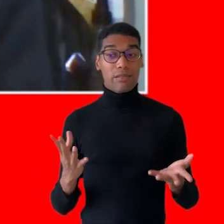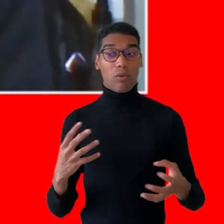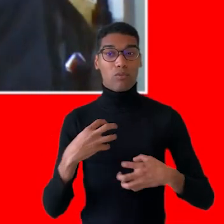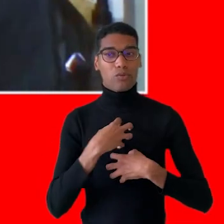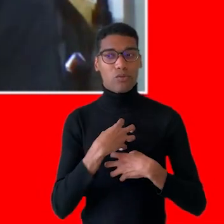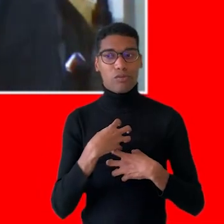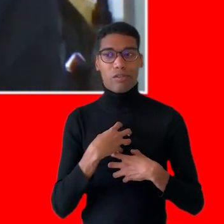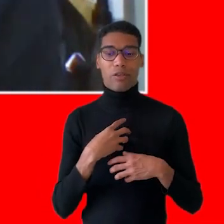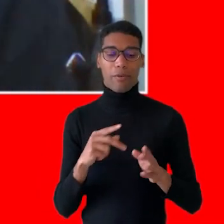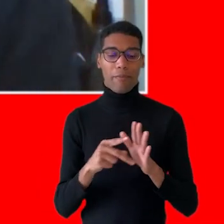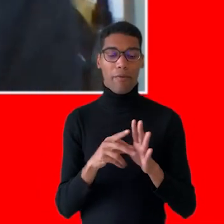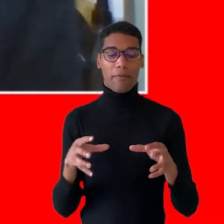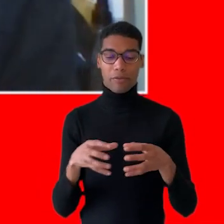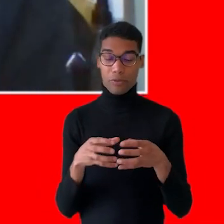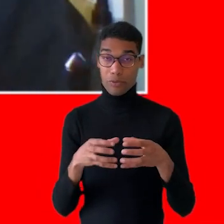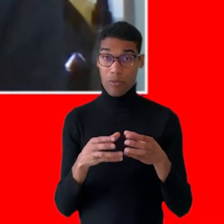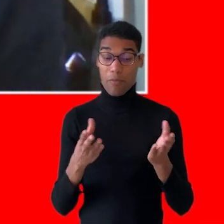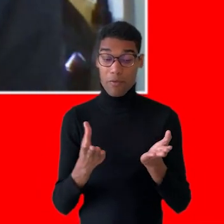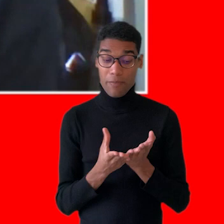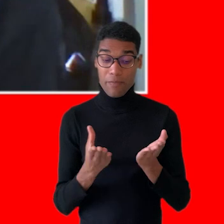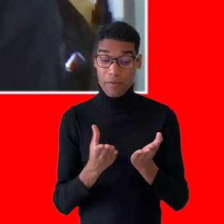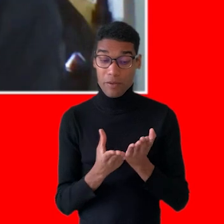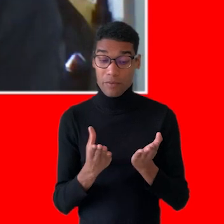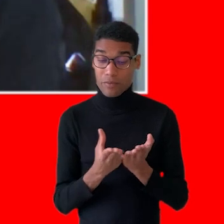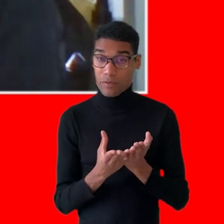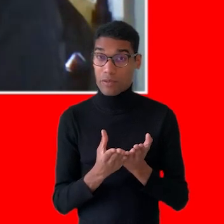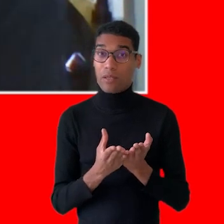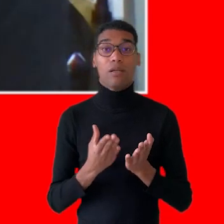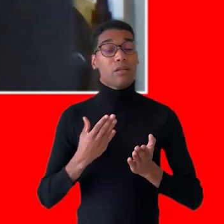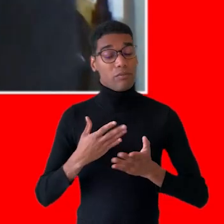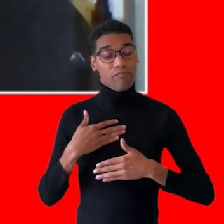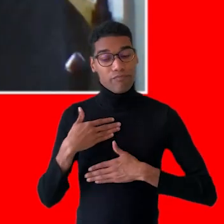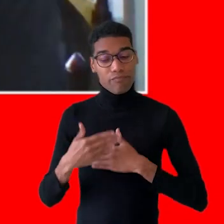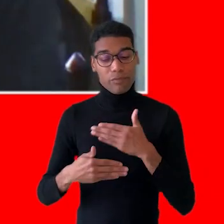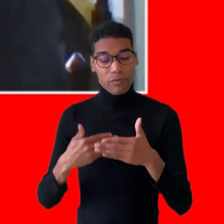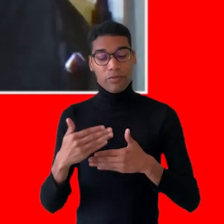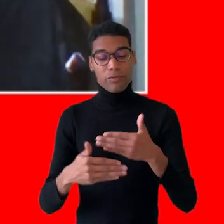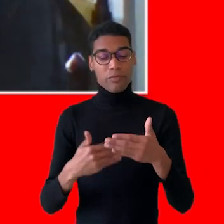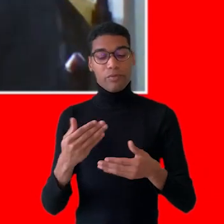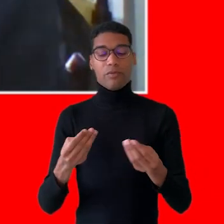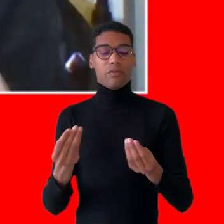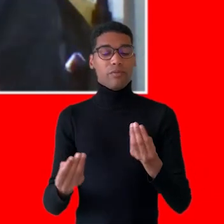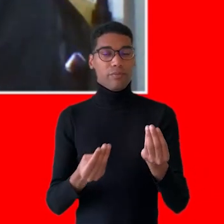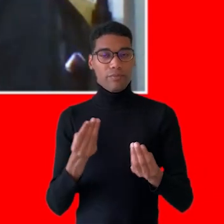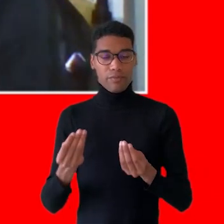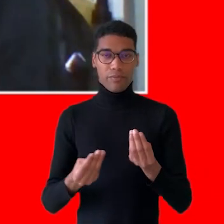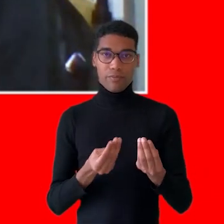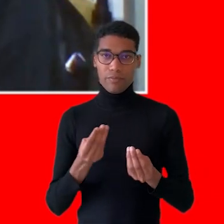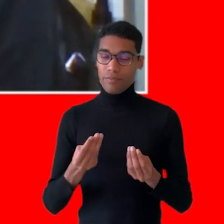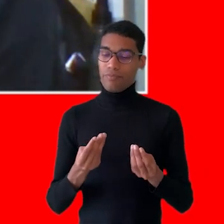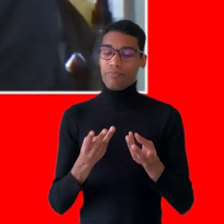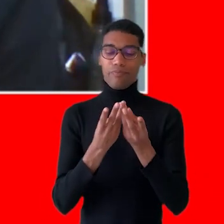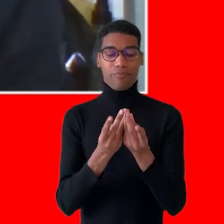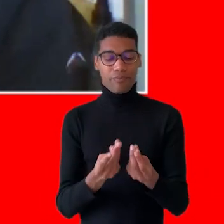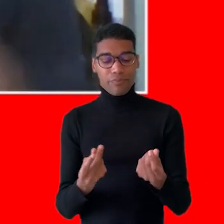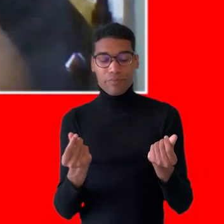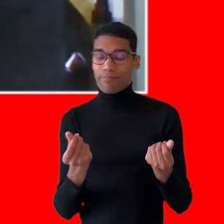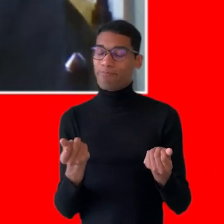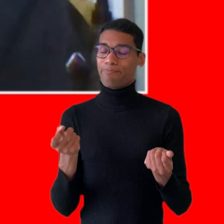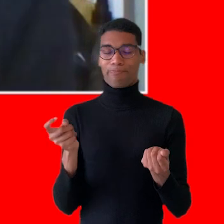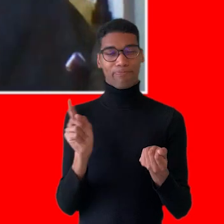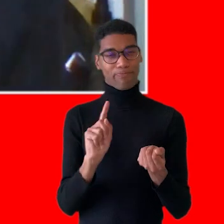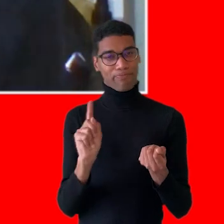reação dos grupos neopentecostais foi desmedida. E de certa